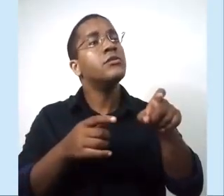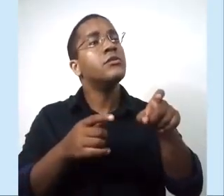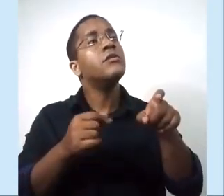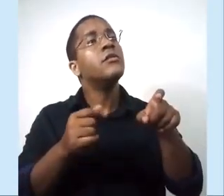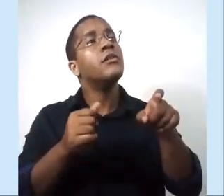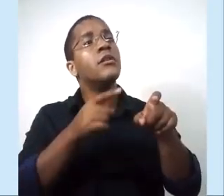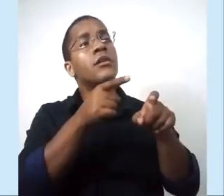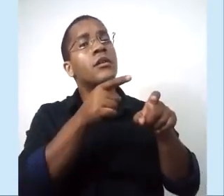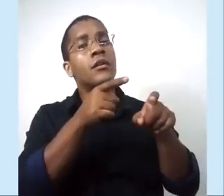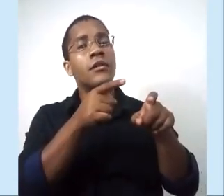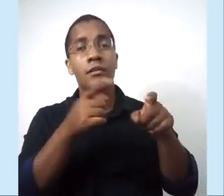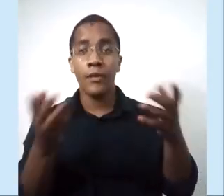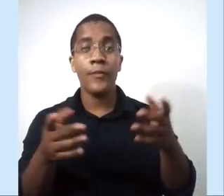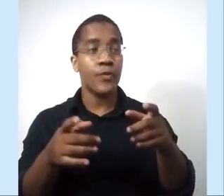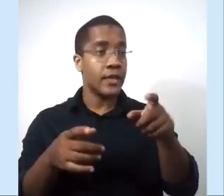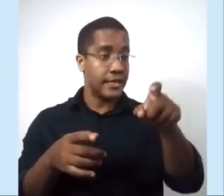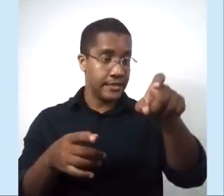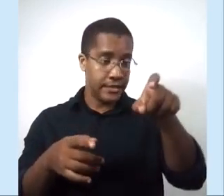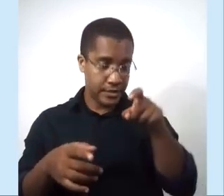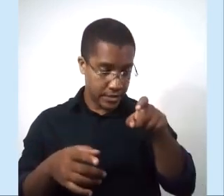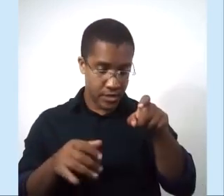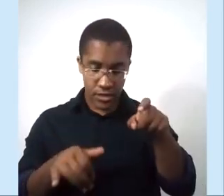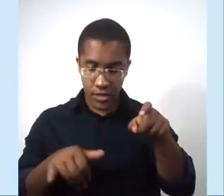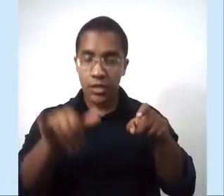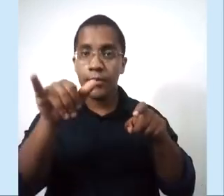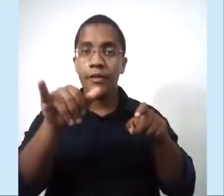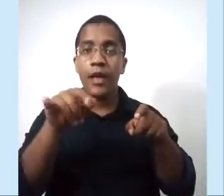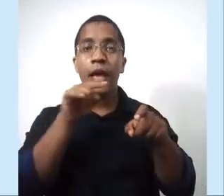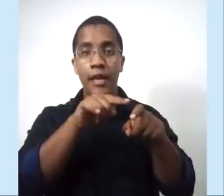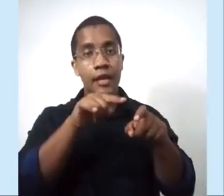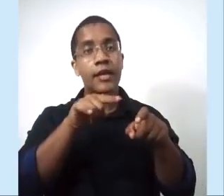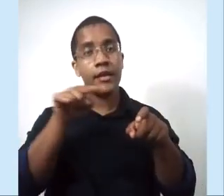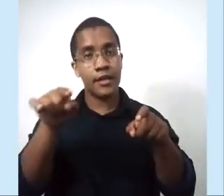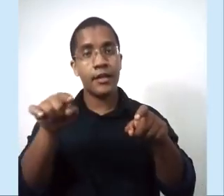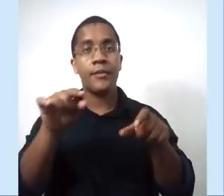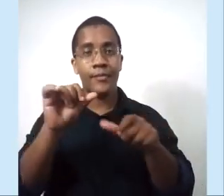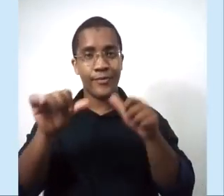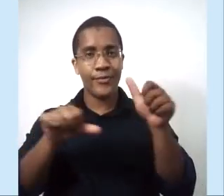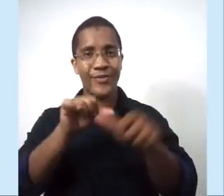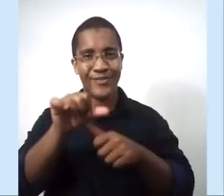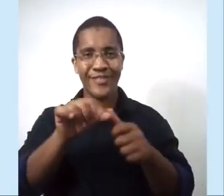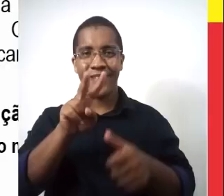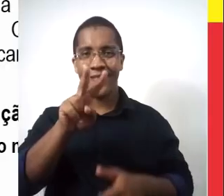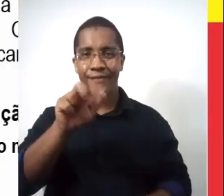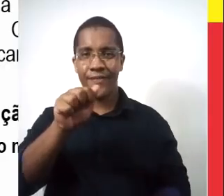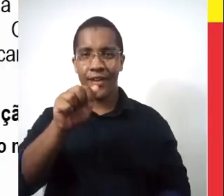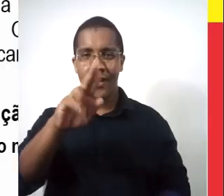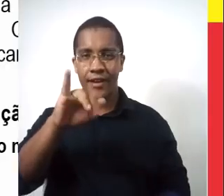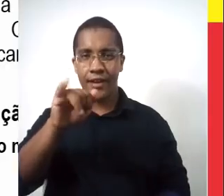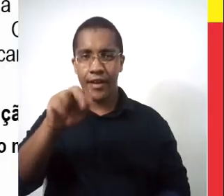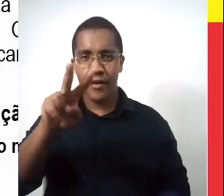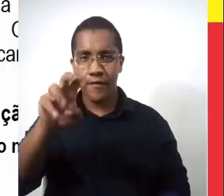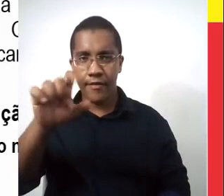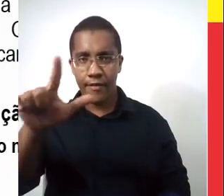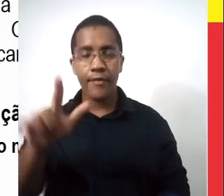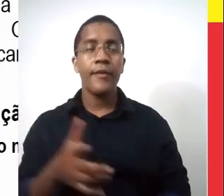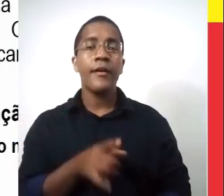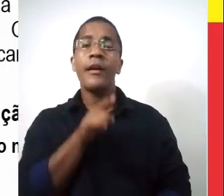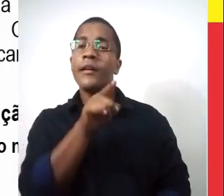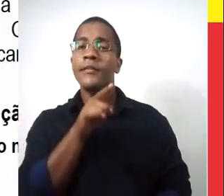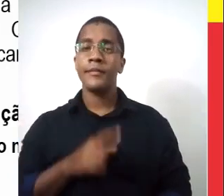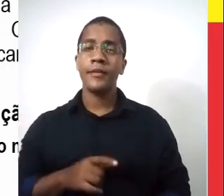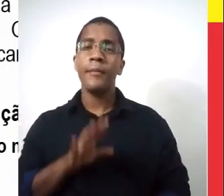E X e Y são as variáveis, certo? Então, ó, veja aí na tela que tem uma relação